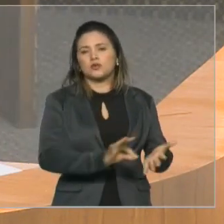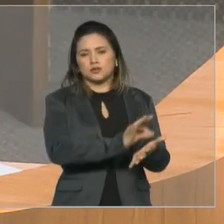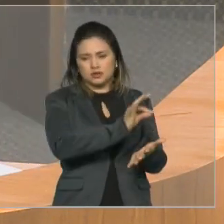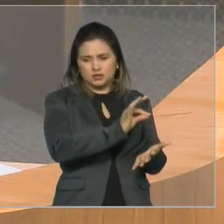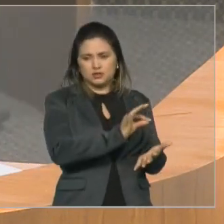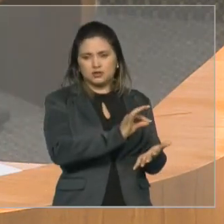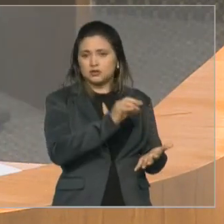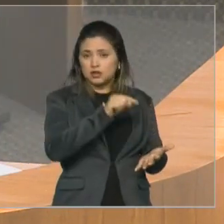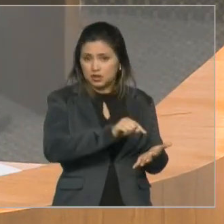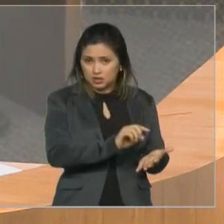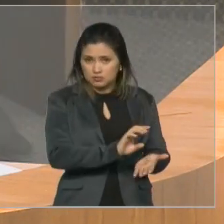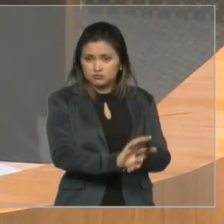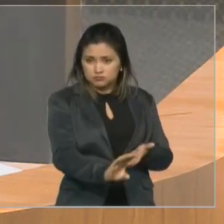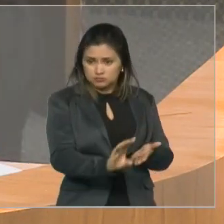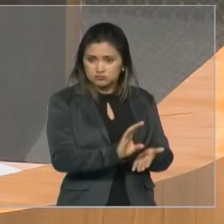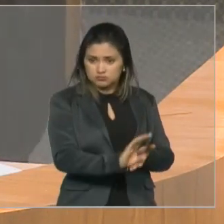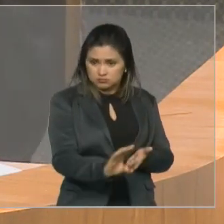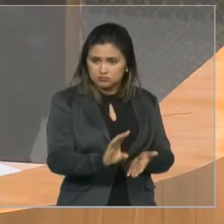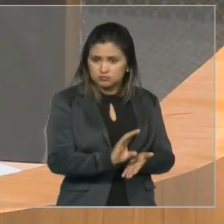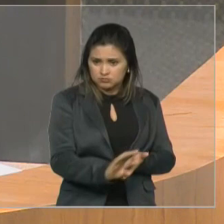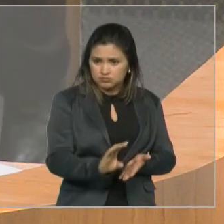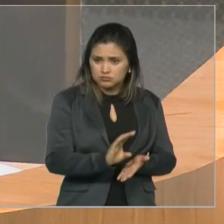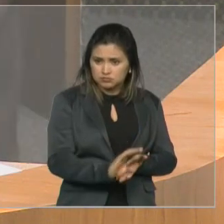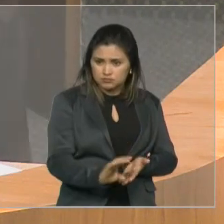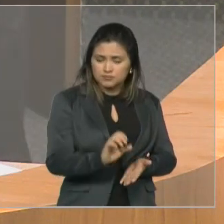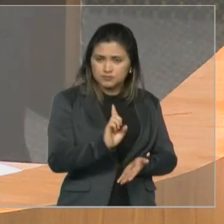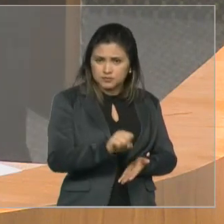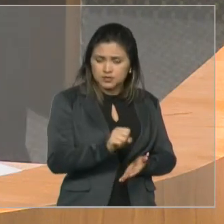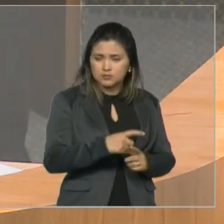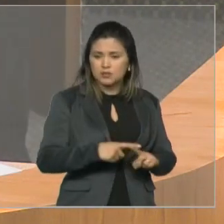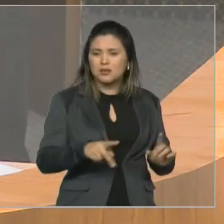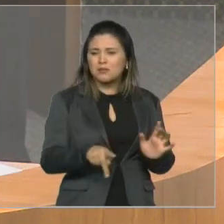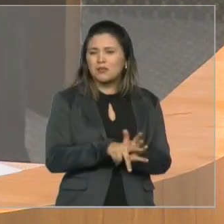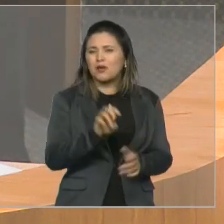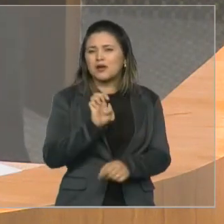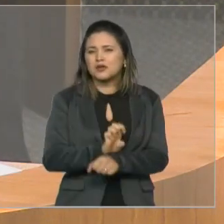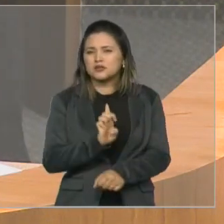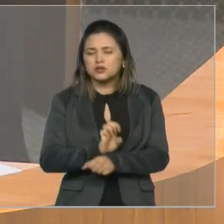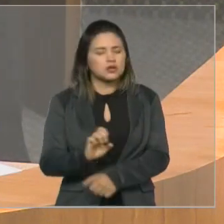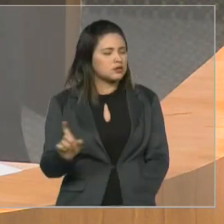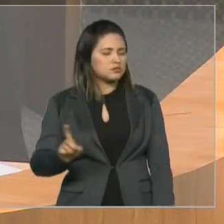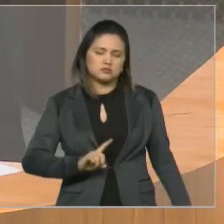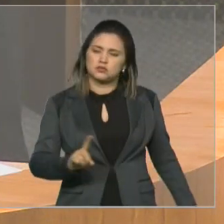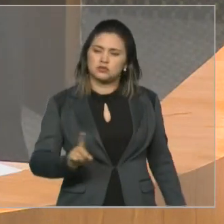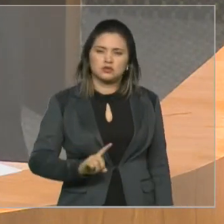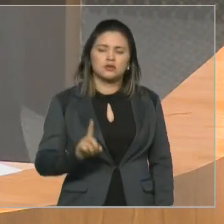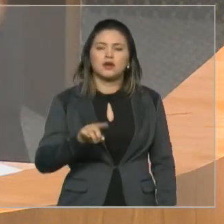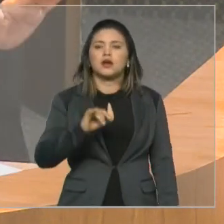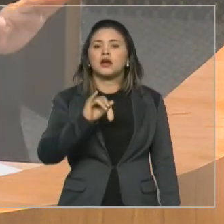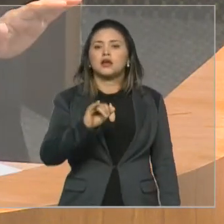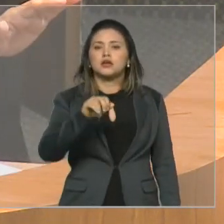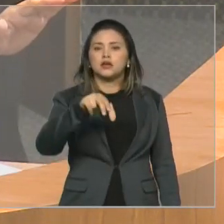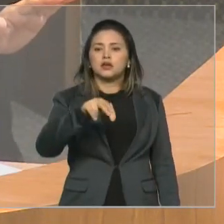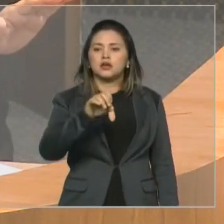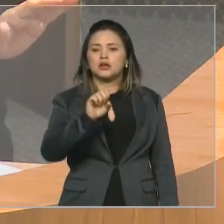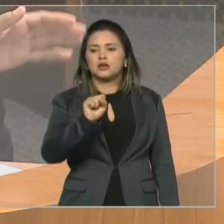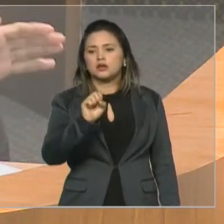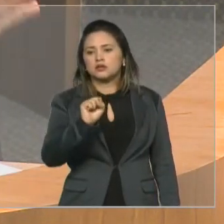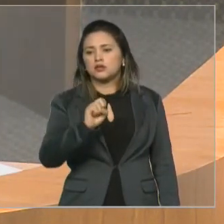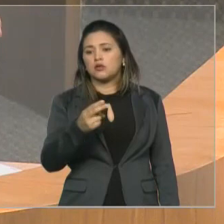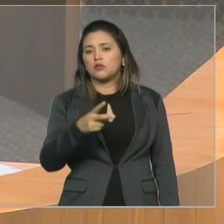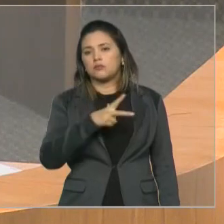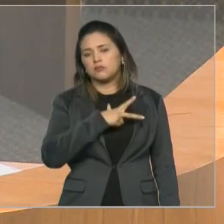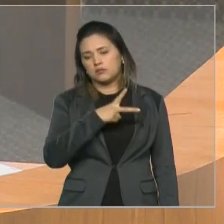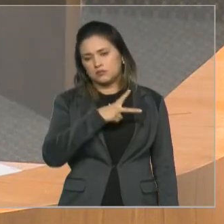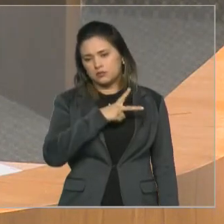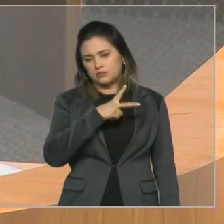contribuir para a Previdência, mas não é para a Previdência do Estado. Vai para o INSS ou para a Previdência privada.